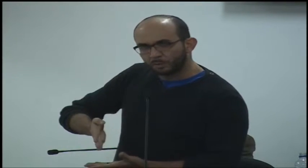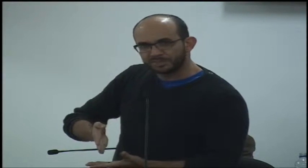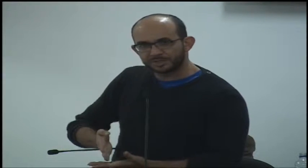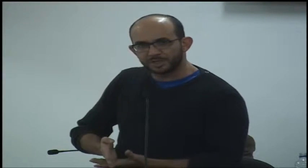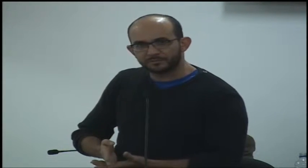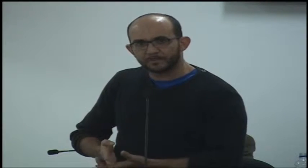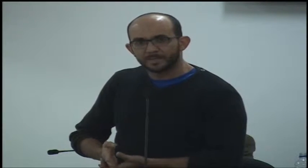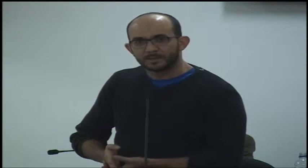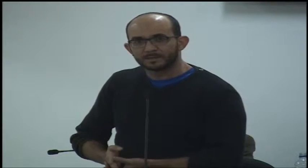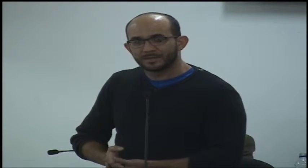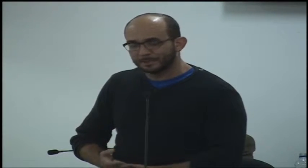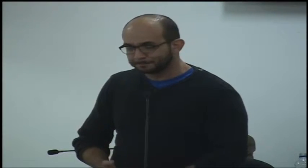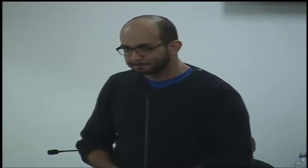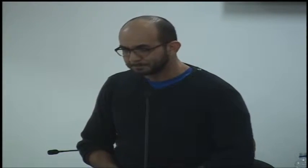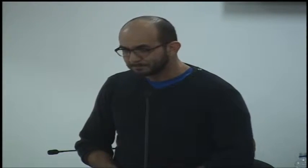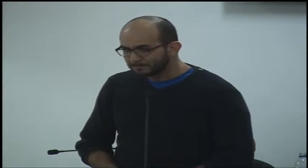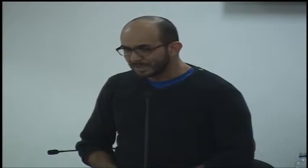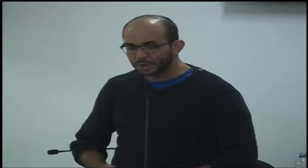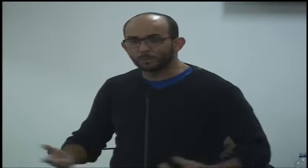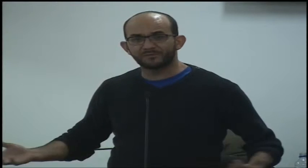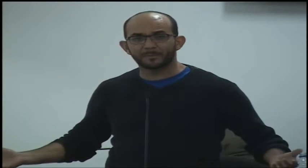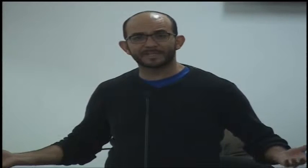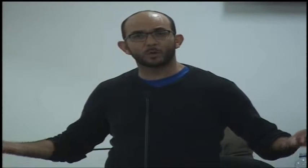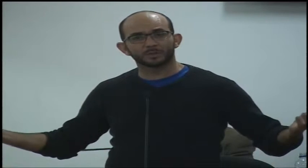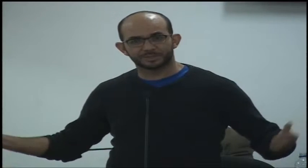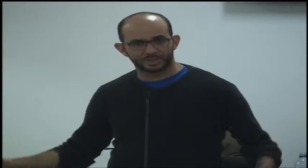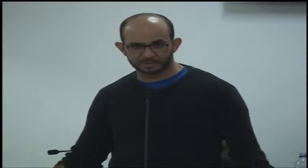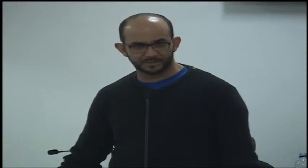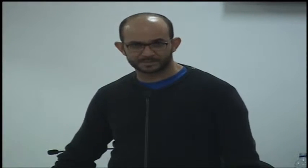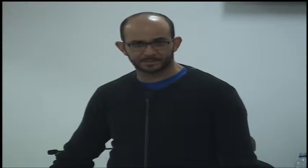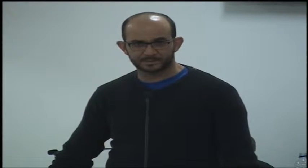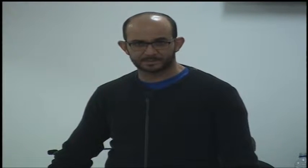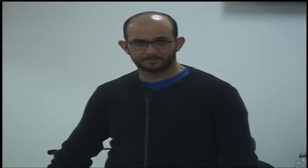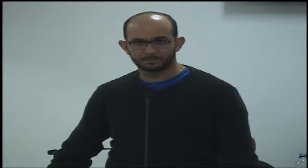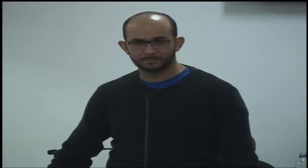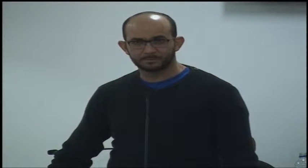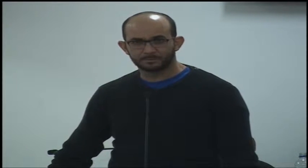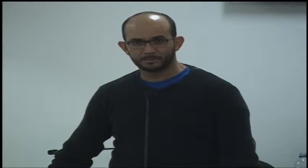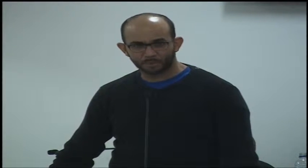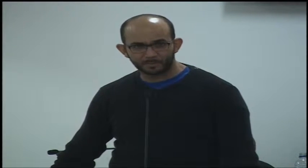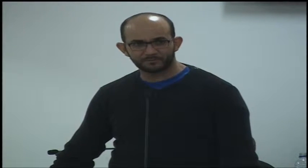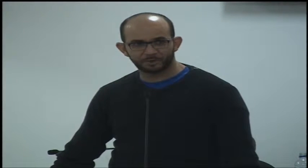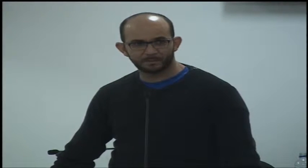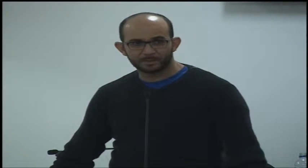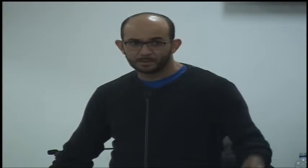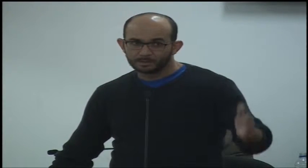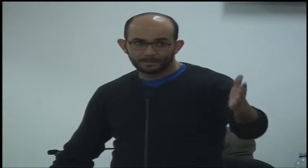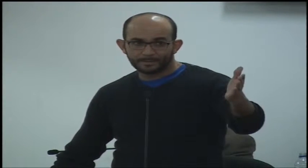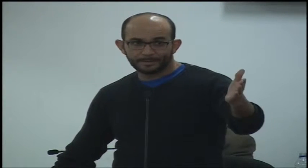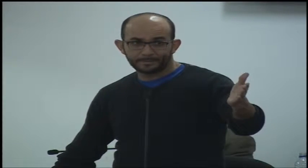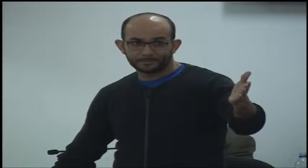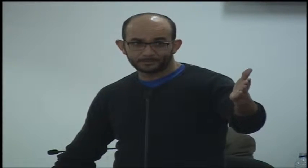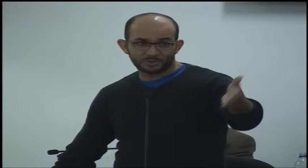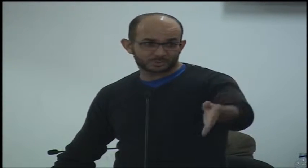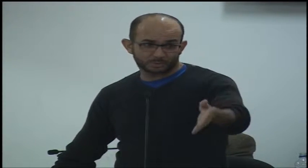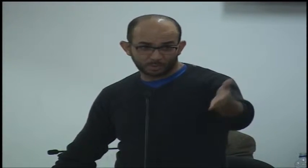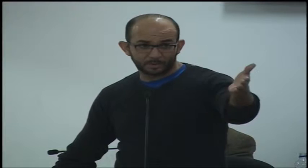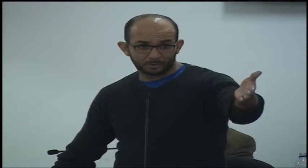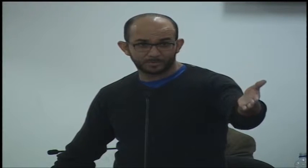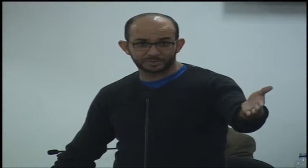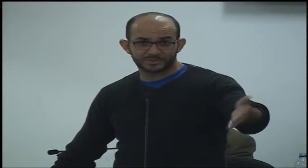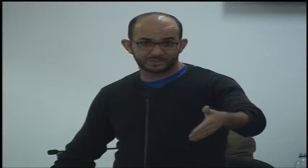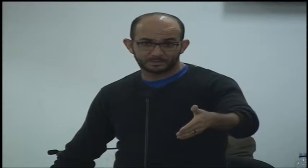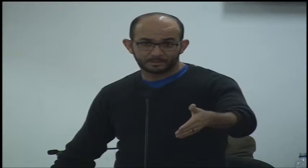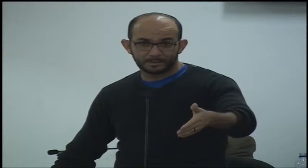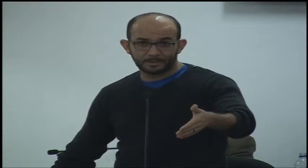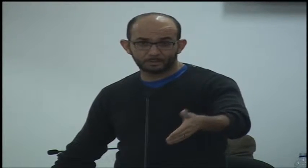radical, objetiva, que, de alguma forma, dê conta de resolver esta questão. De alguma forma. Como